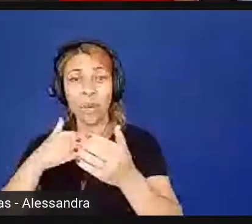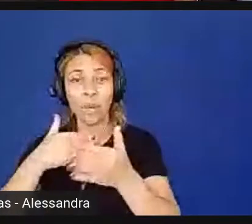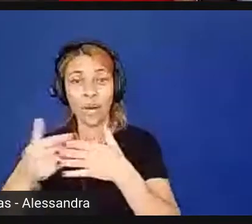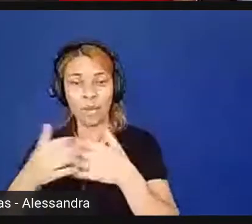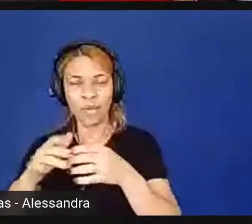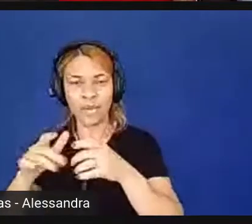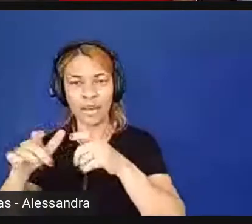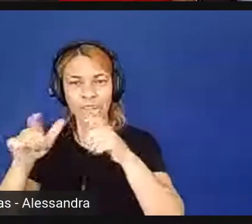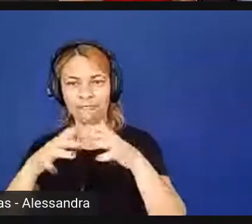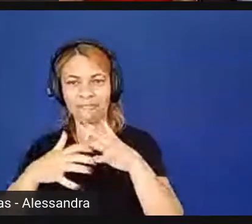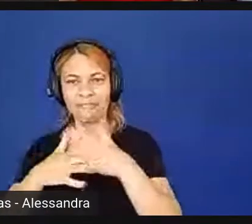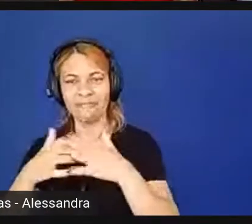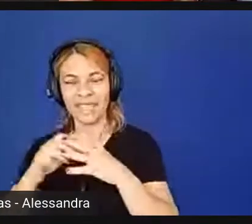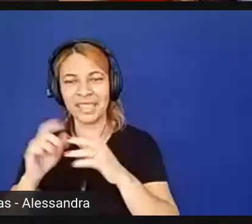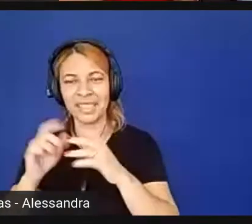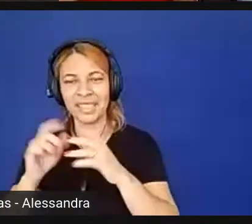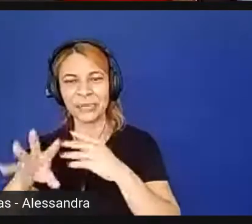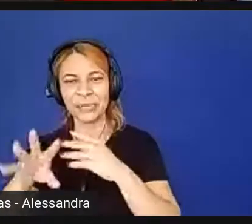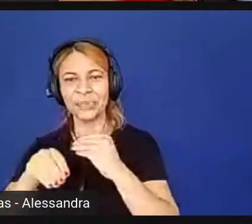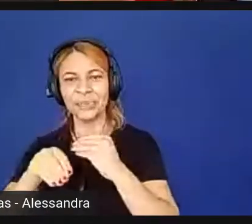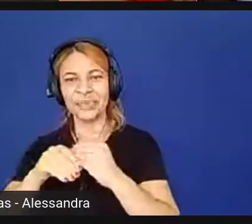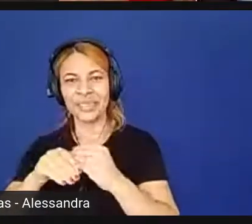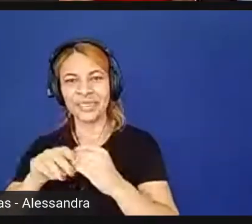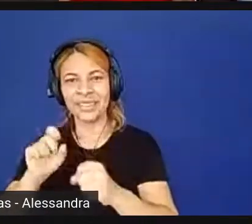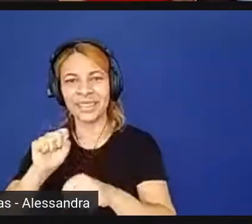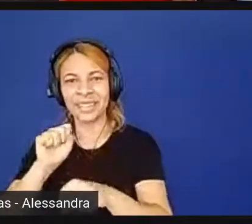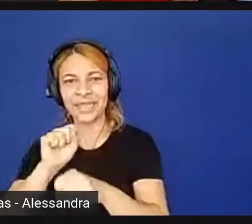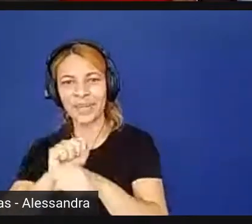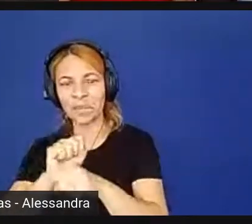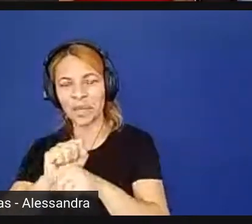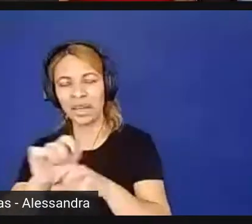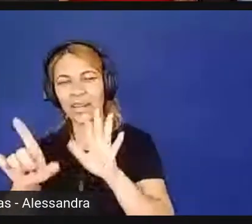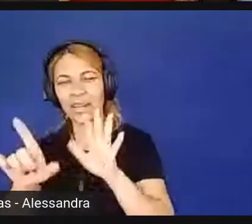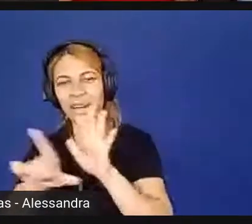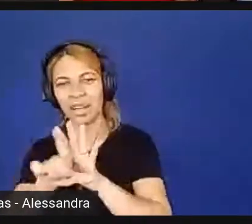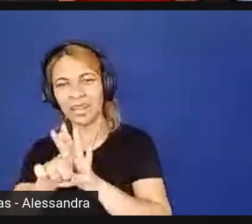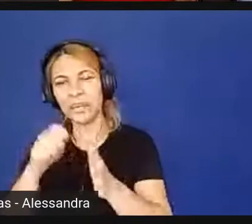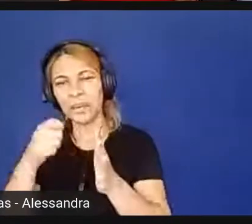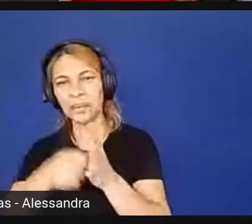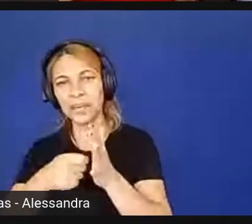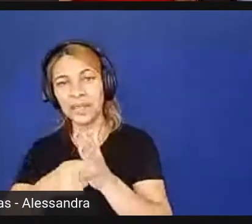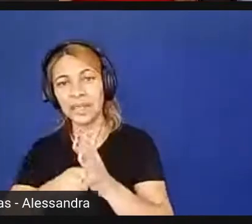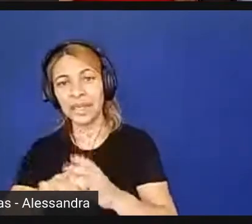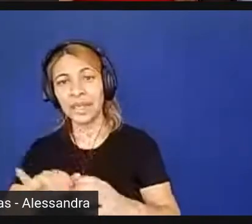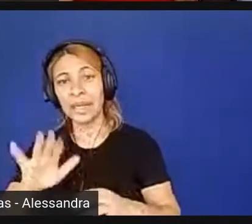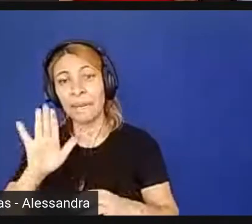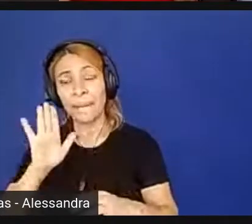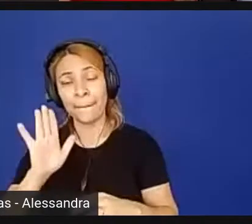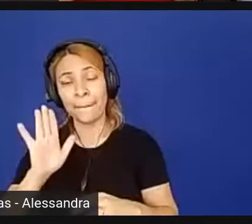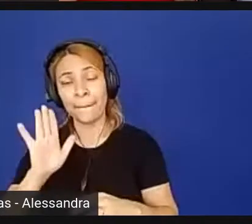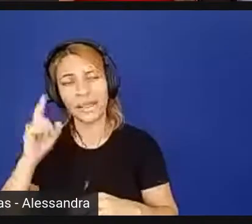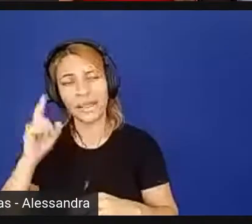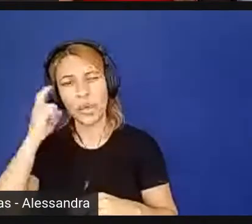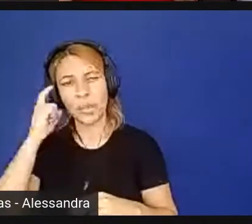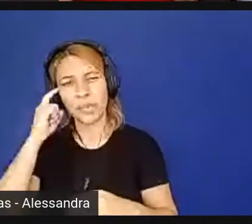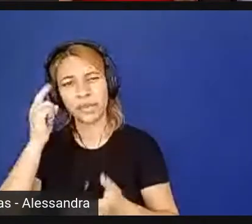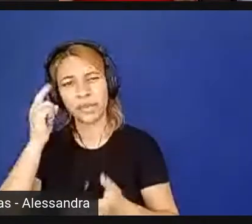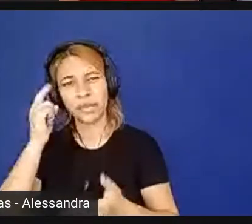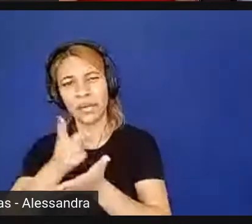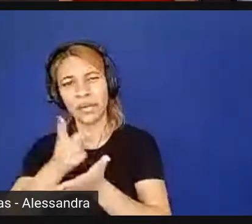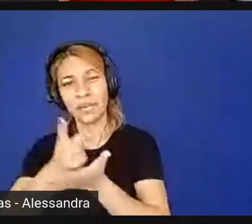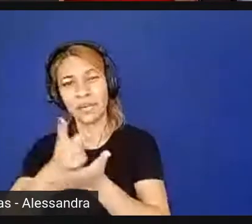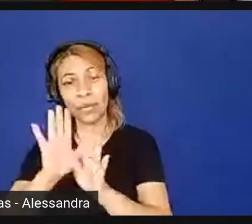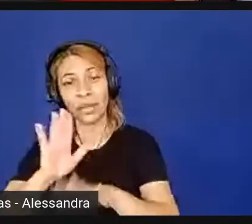programa de compliance, não tem que esperar que o legislador atue e obrigue, mas eu penso, ao mesmo tempo, que a nossa